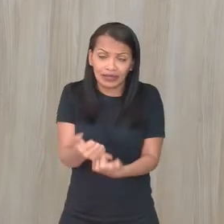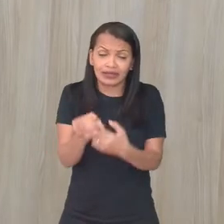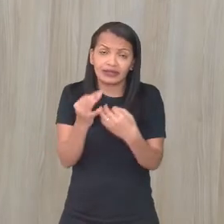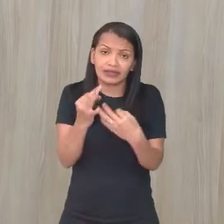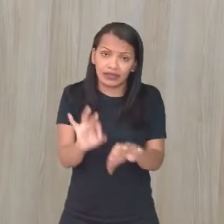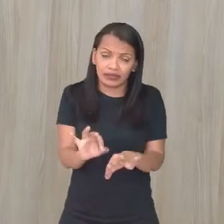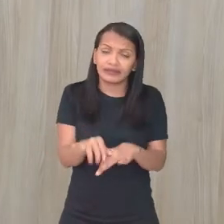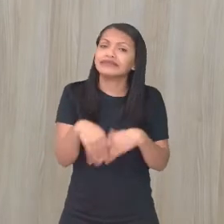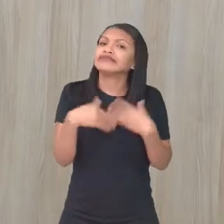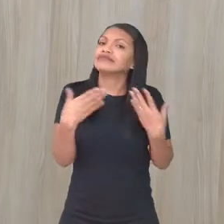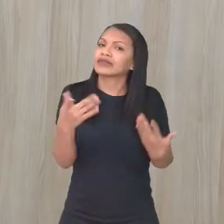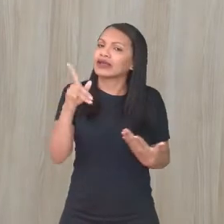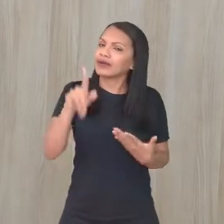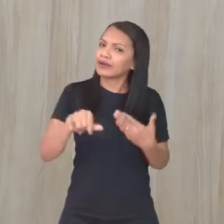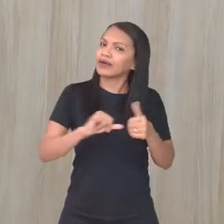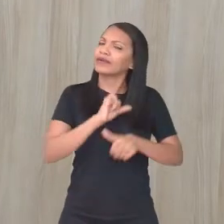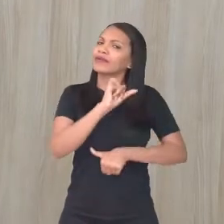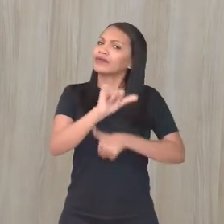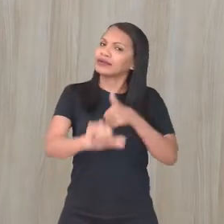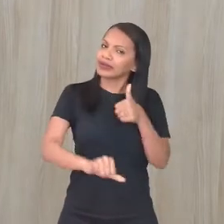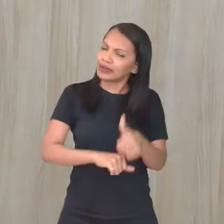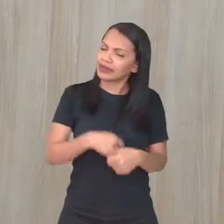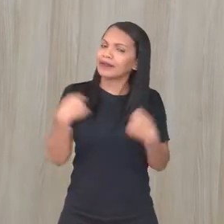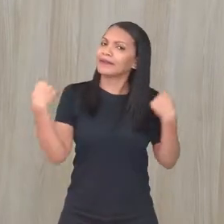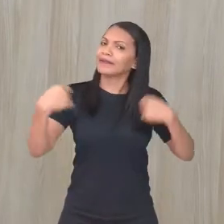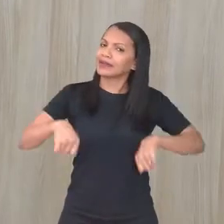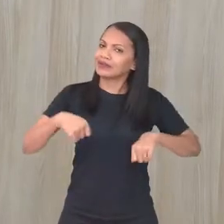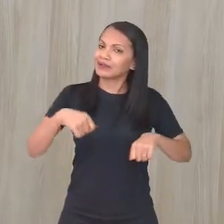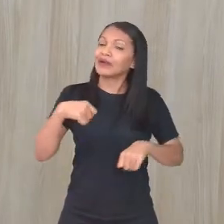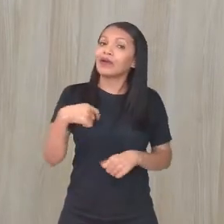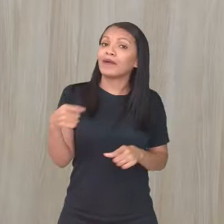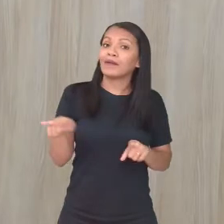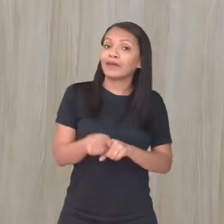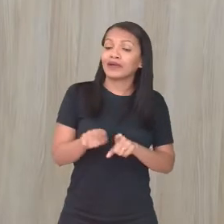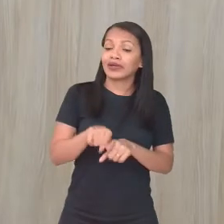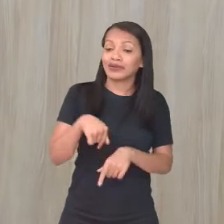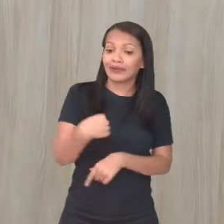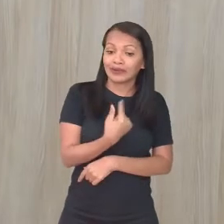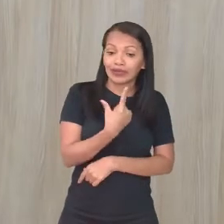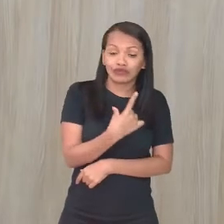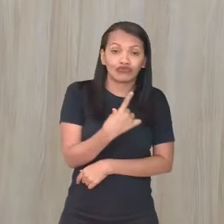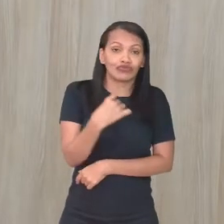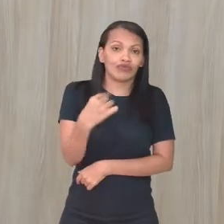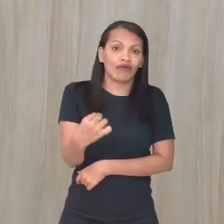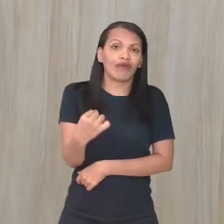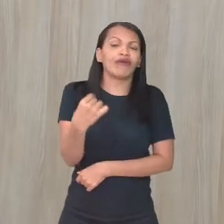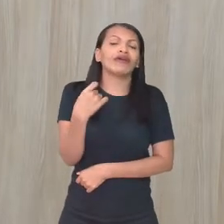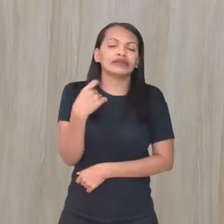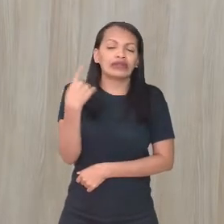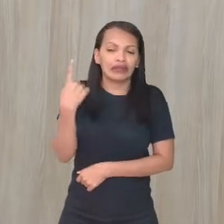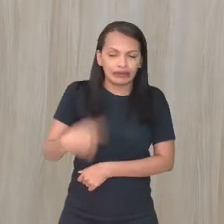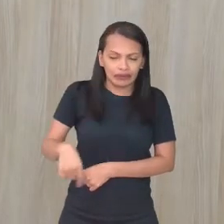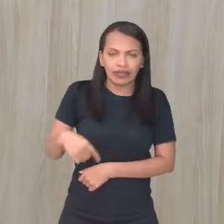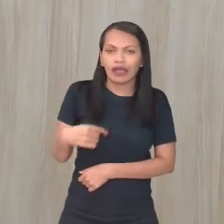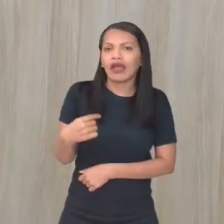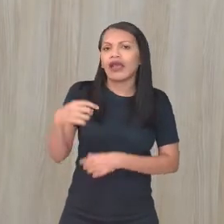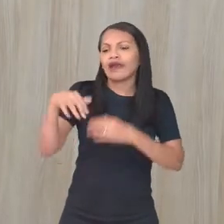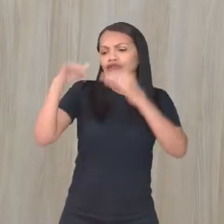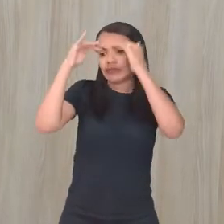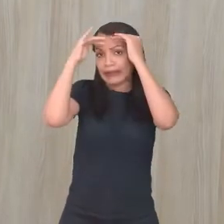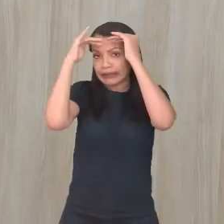né? Então, essa é uma mudança que a gente tem que ter. A sexualidade, ela faz parte da vida, mas ela deve ser de uma forma respeitosa e